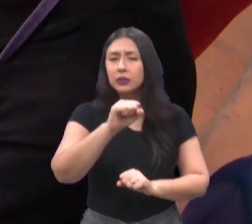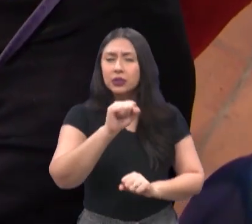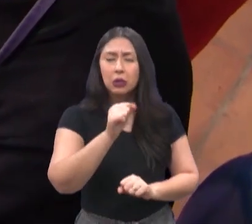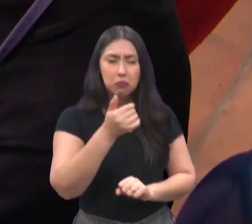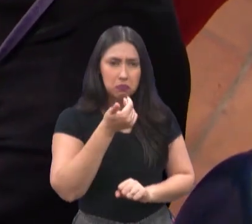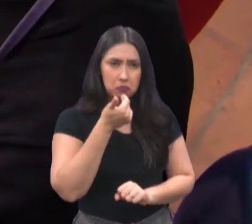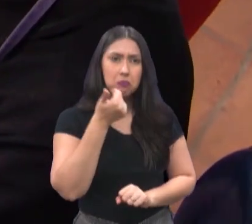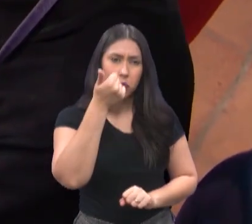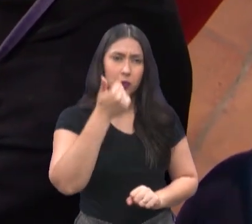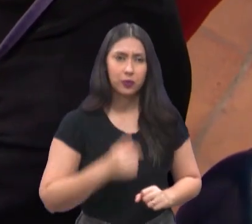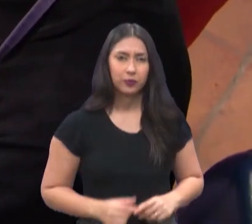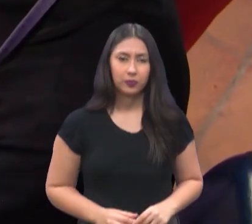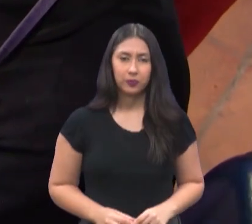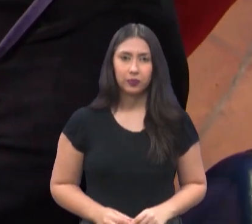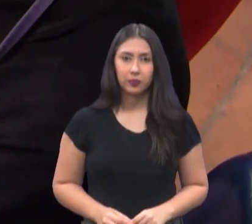legal. É.